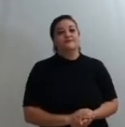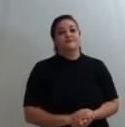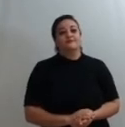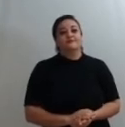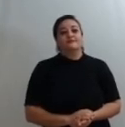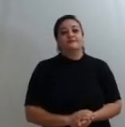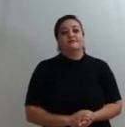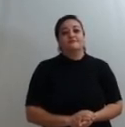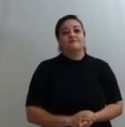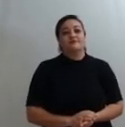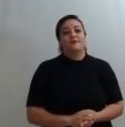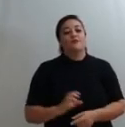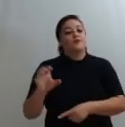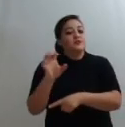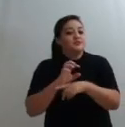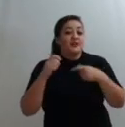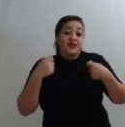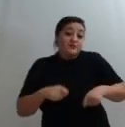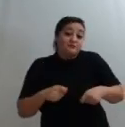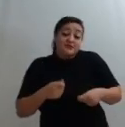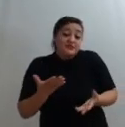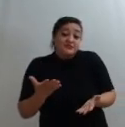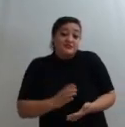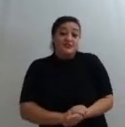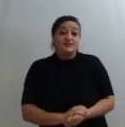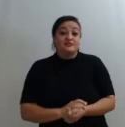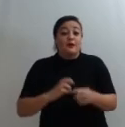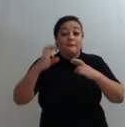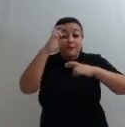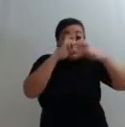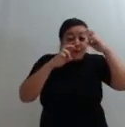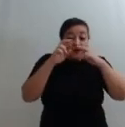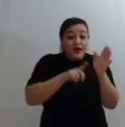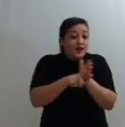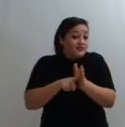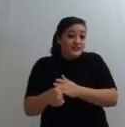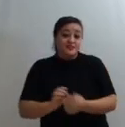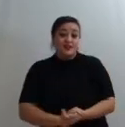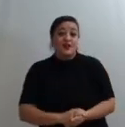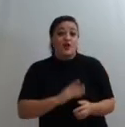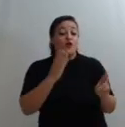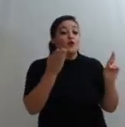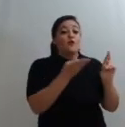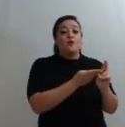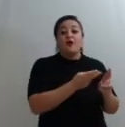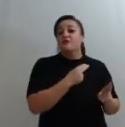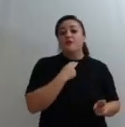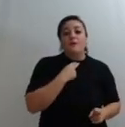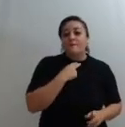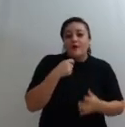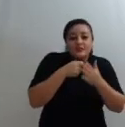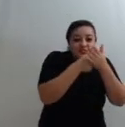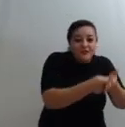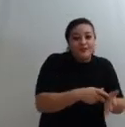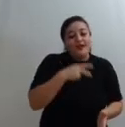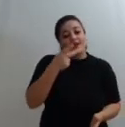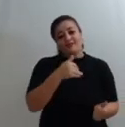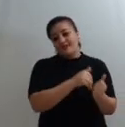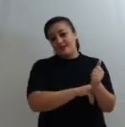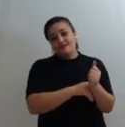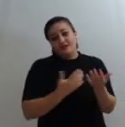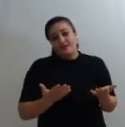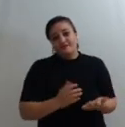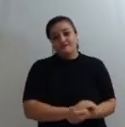serem possíveis, né? O réu não deve ser coagido a fornecer a senha e, se